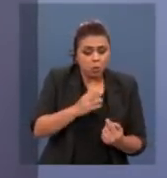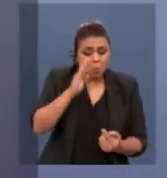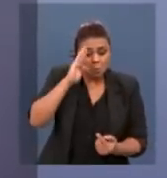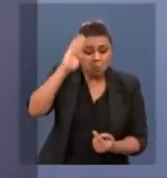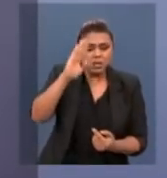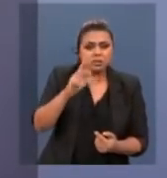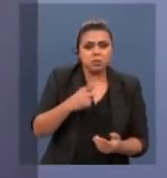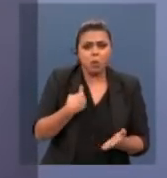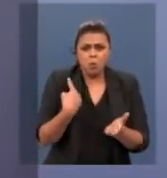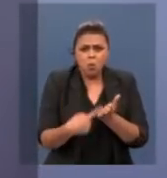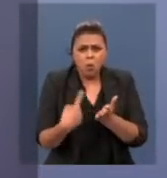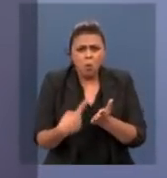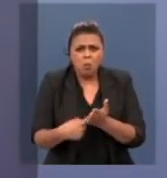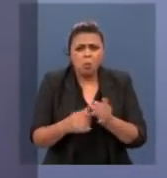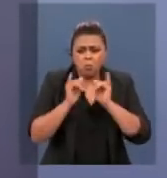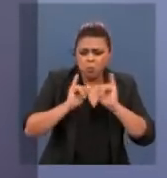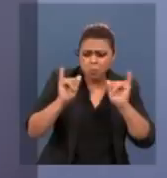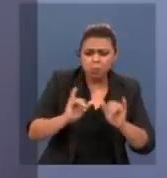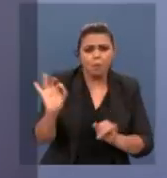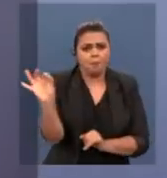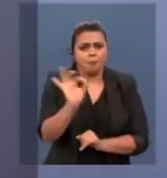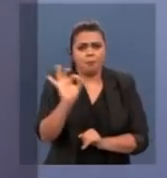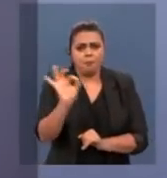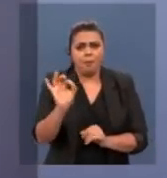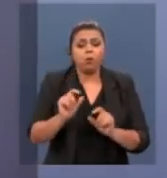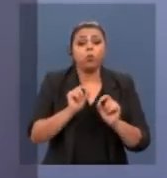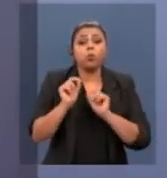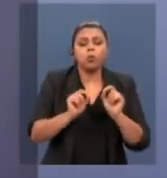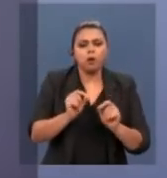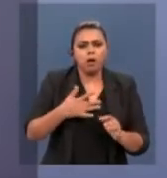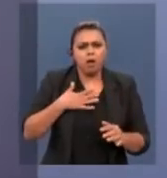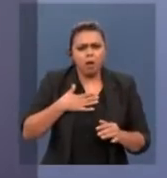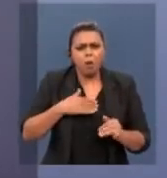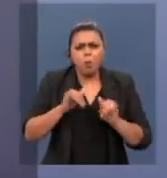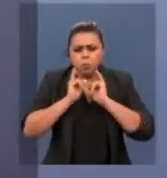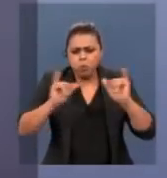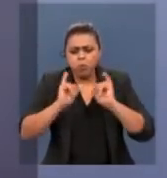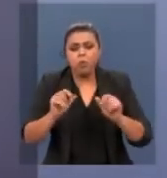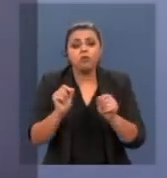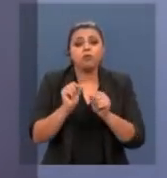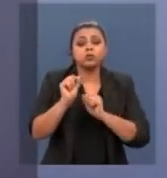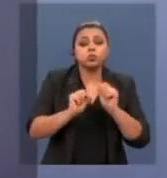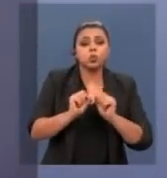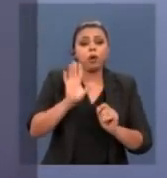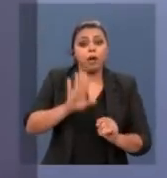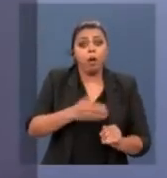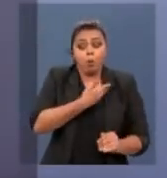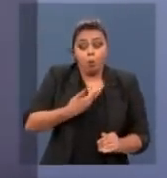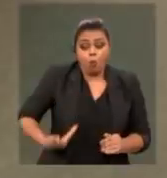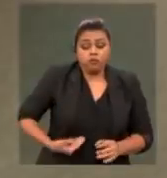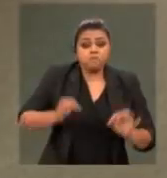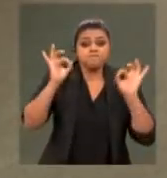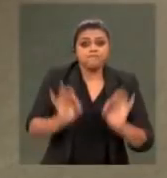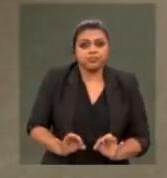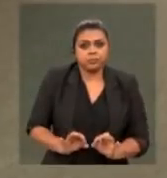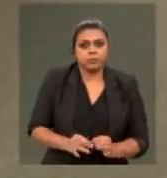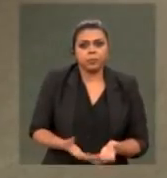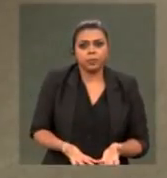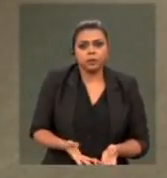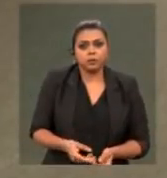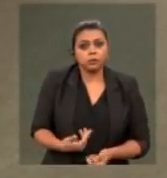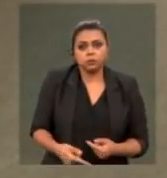compromisso com propaganda a propaganda eu vou fazer com um governo bem feito nós fizemos